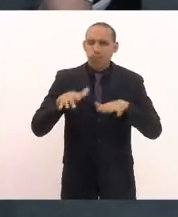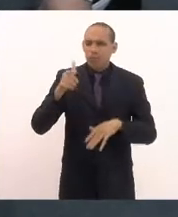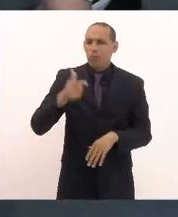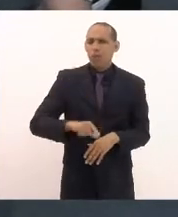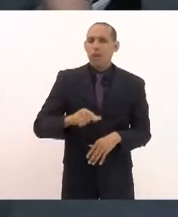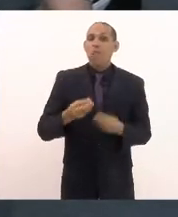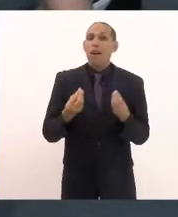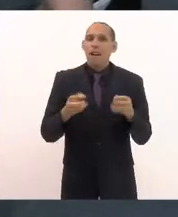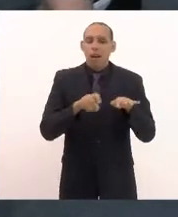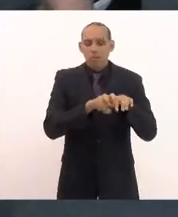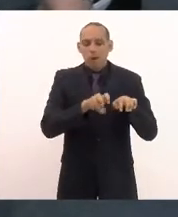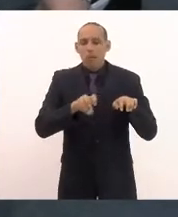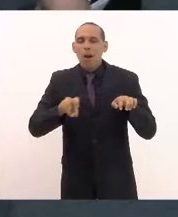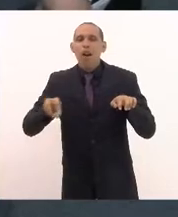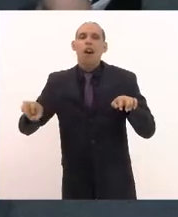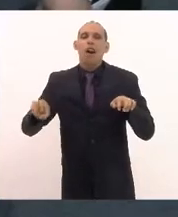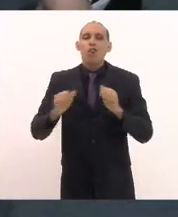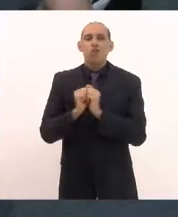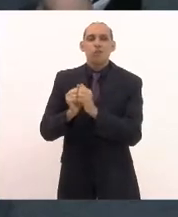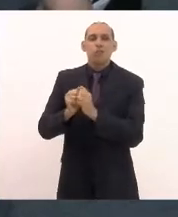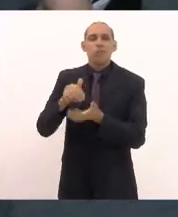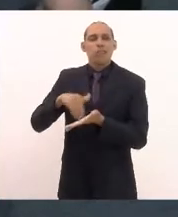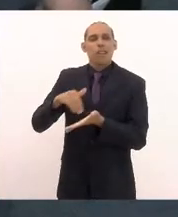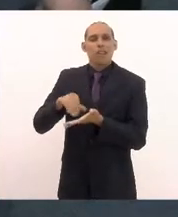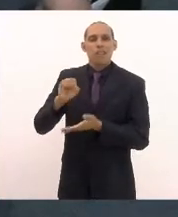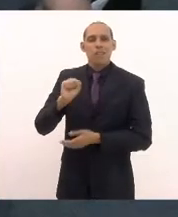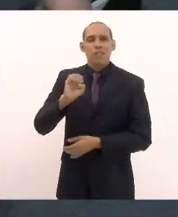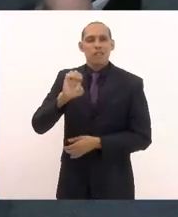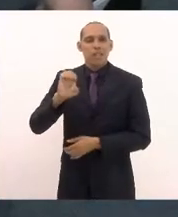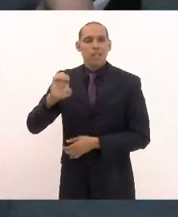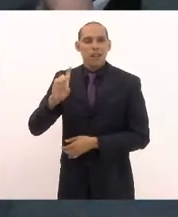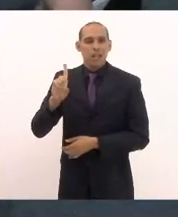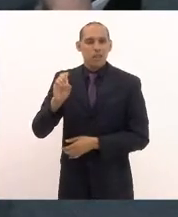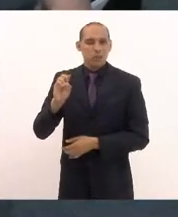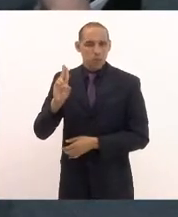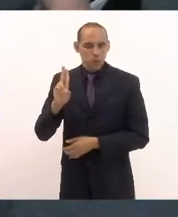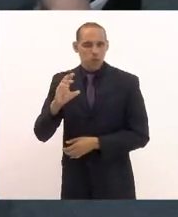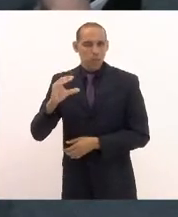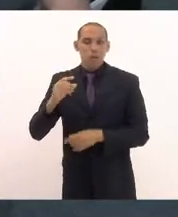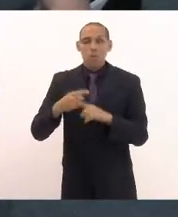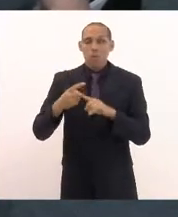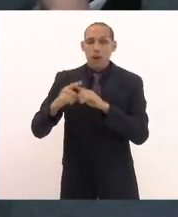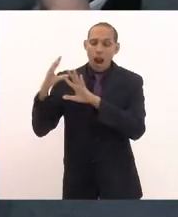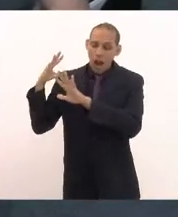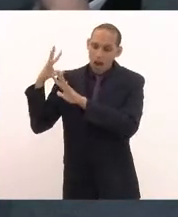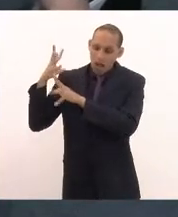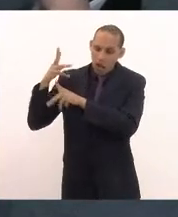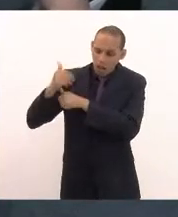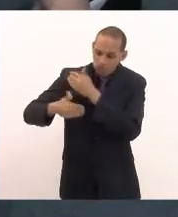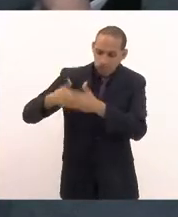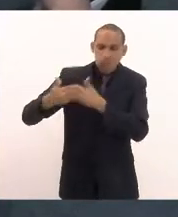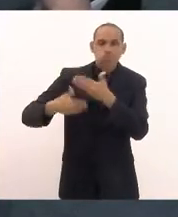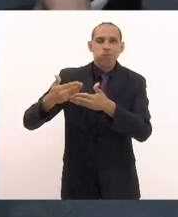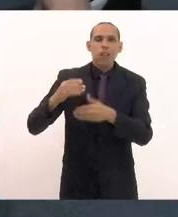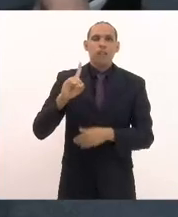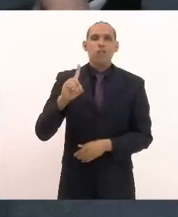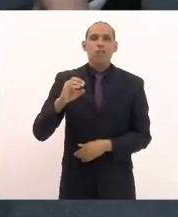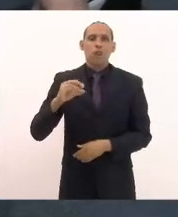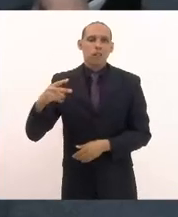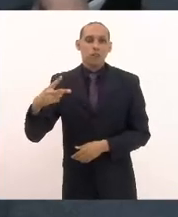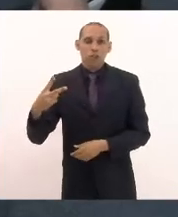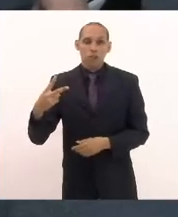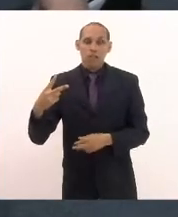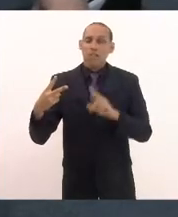uma mesa de negociação com a SEDUC. Por quê? Porque a situação da carreira dos DOC 2 é diferente da dos DOC